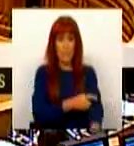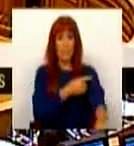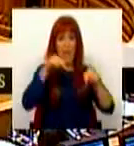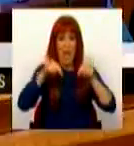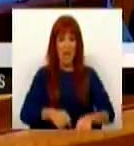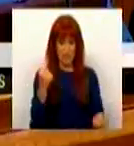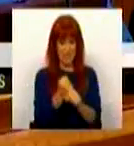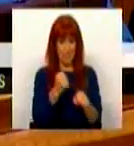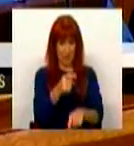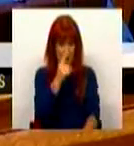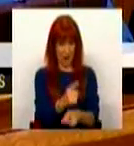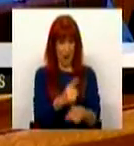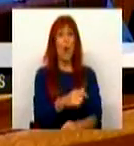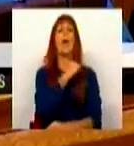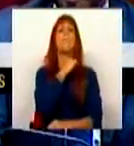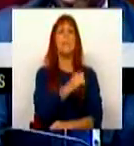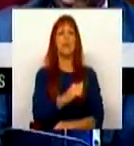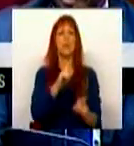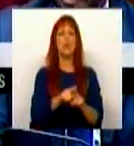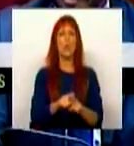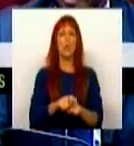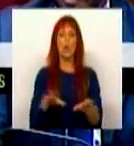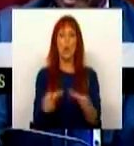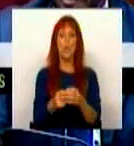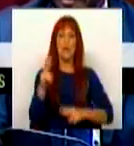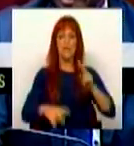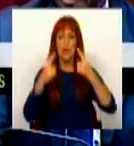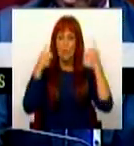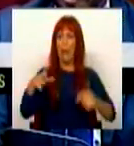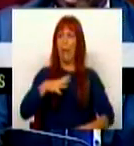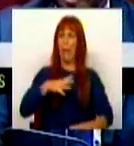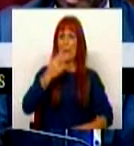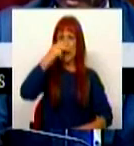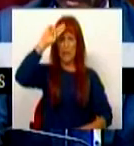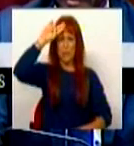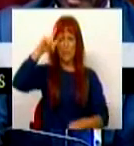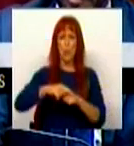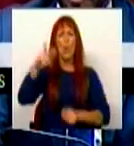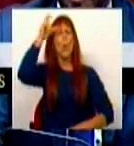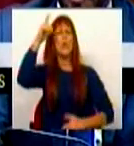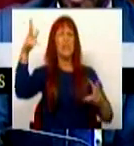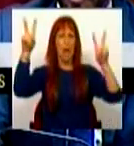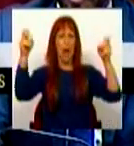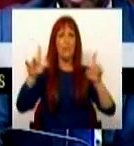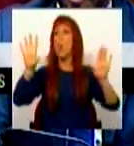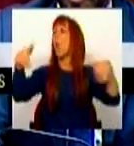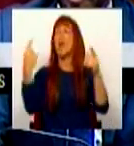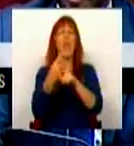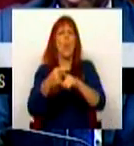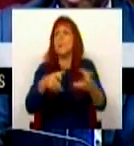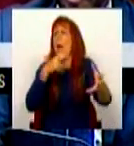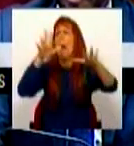E foi esse desempenho que permitiu que o Conselho das Finanças Públicas se enganasse, que o diabo, que qualquer coisa